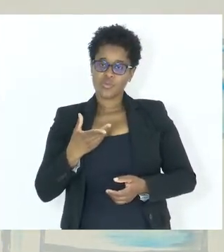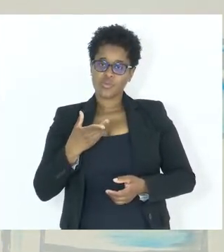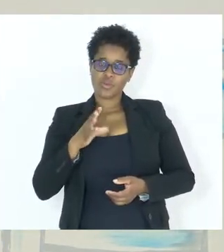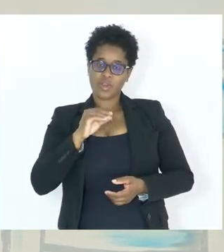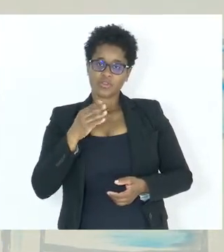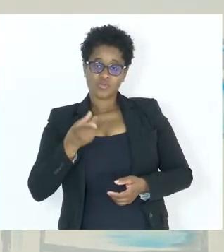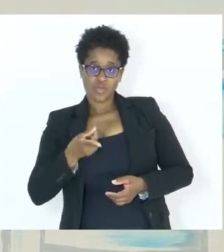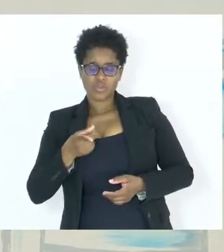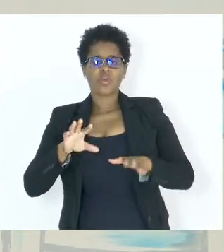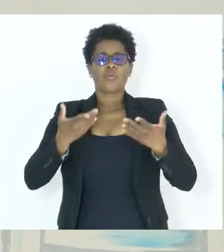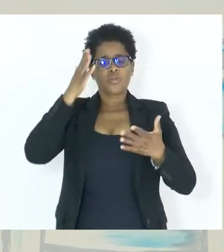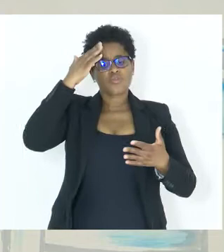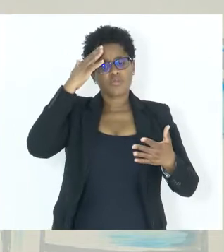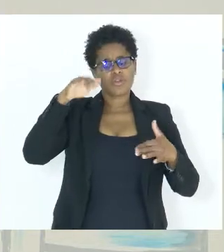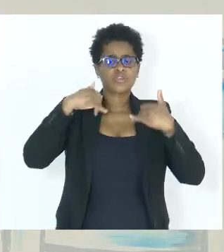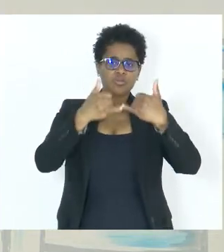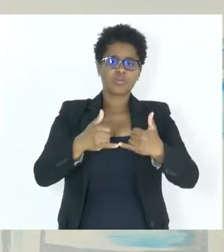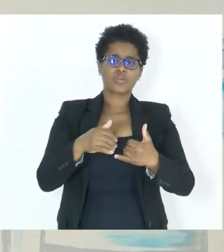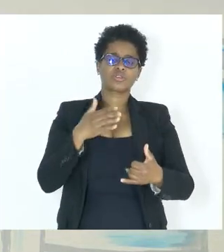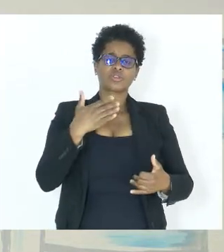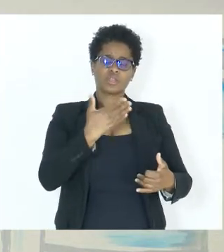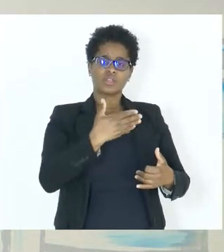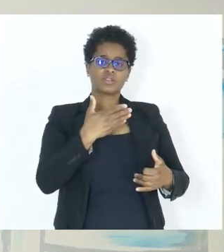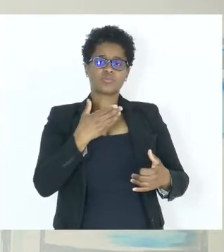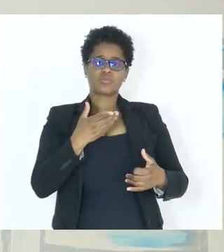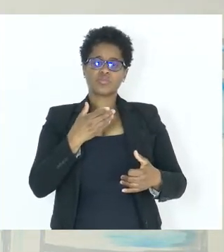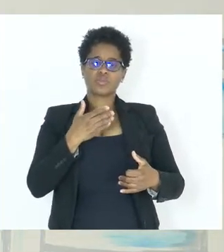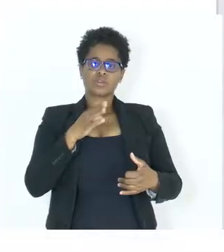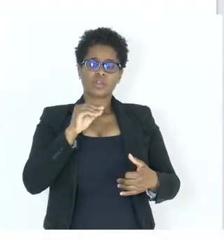é o número que vem? 19º, depois chegamos no